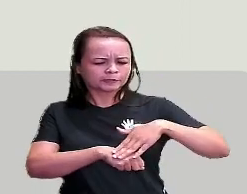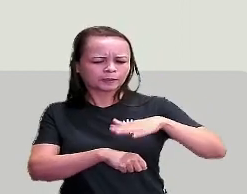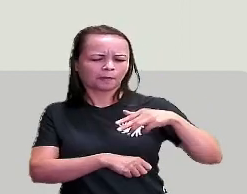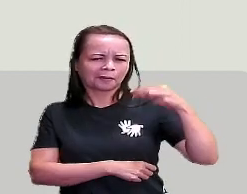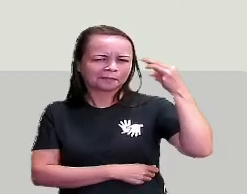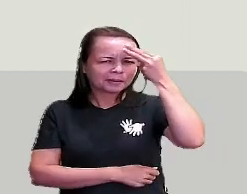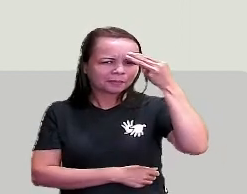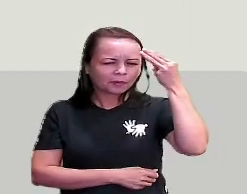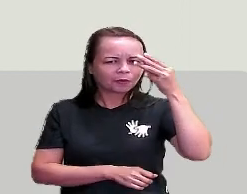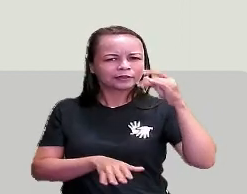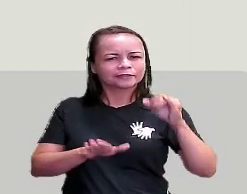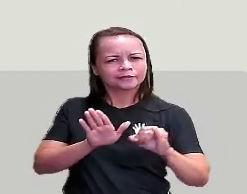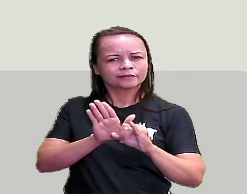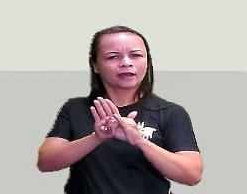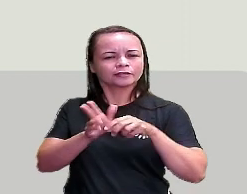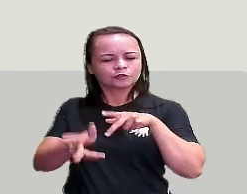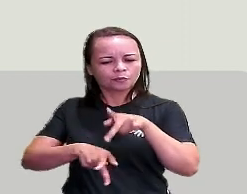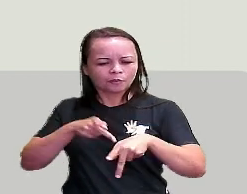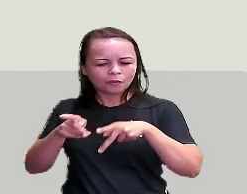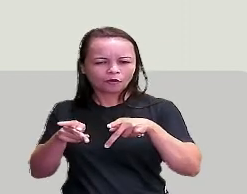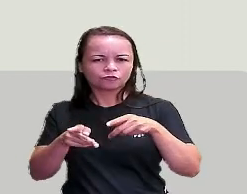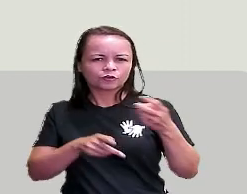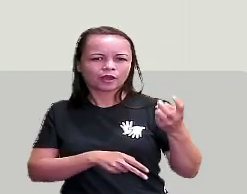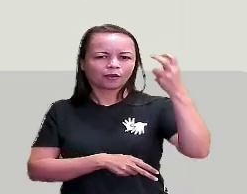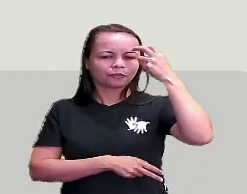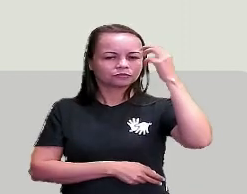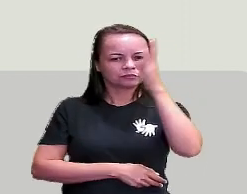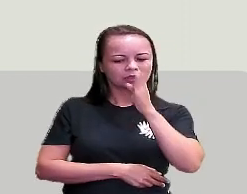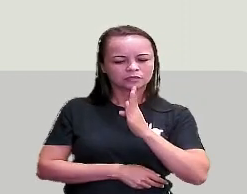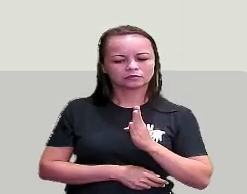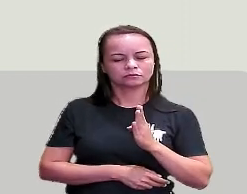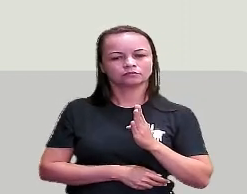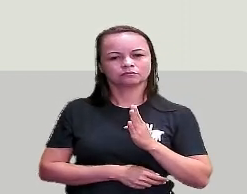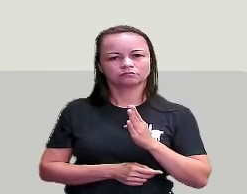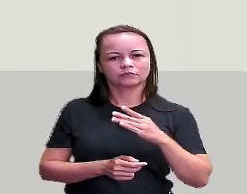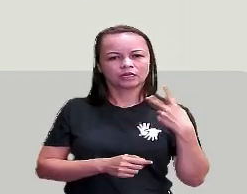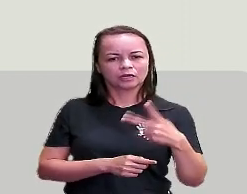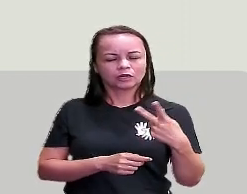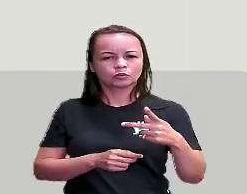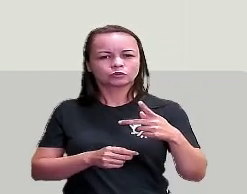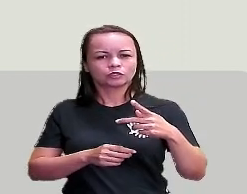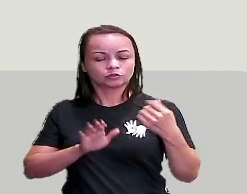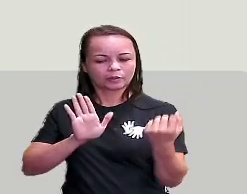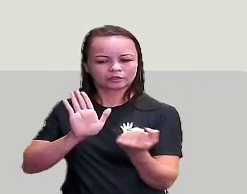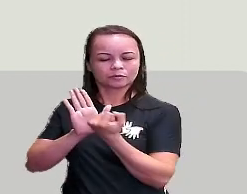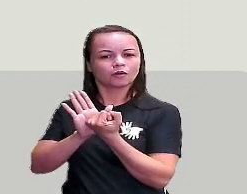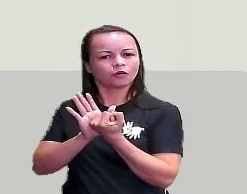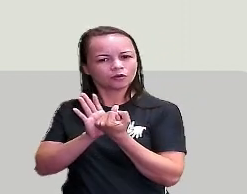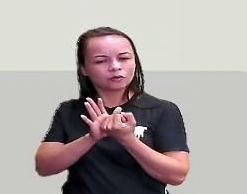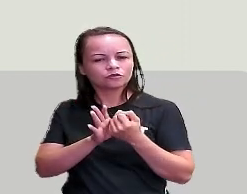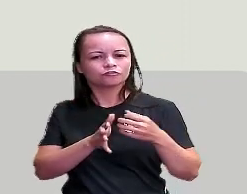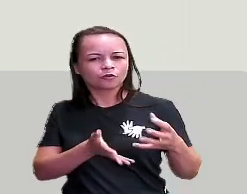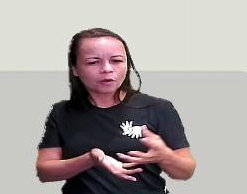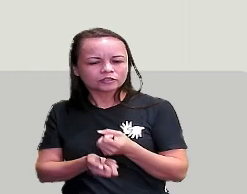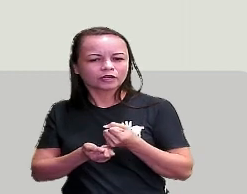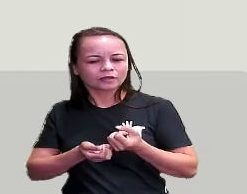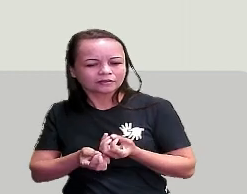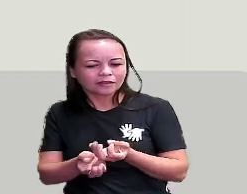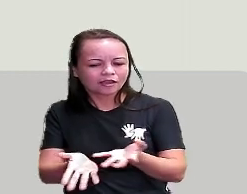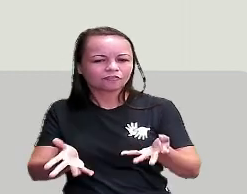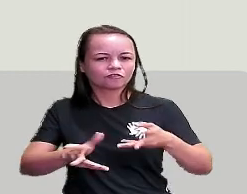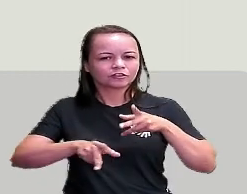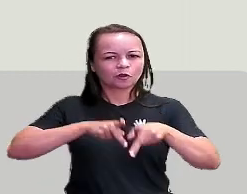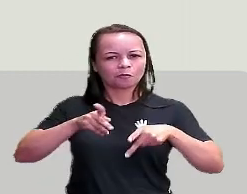a identidade de um povo. Na cultura brasileira, os seus patrimônios foram devidamente resgatados e devolvidos ao